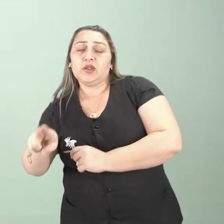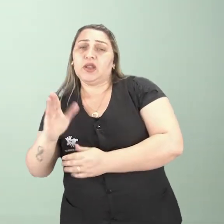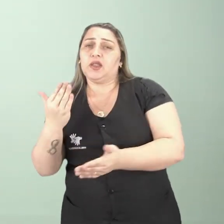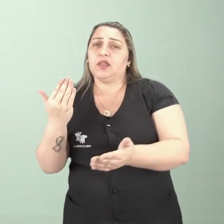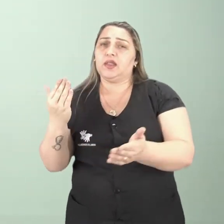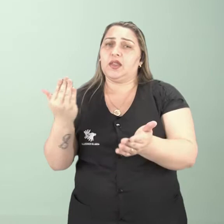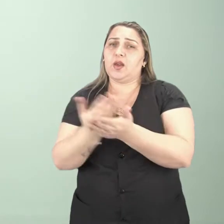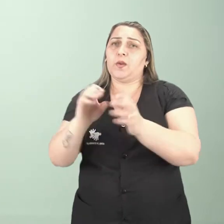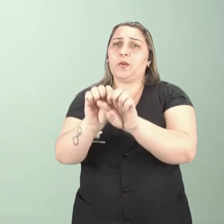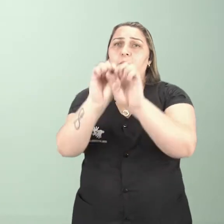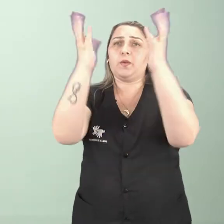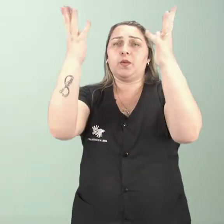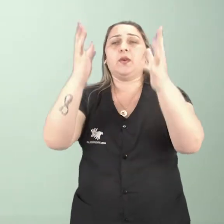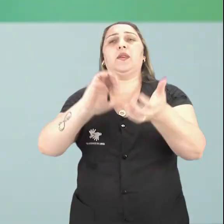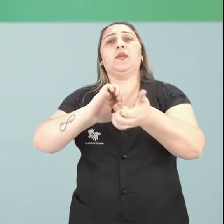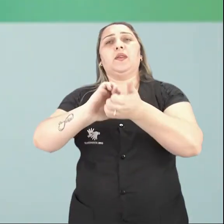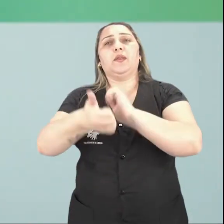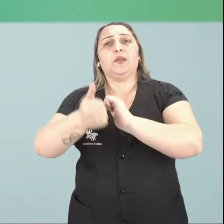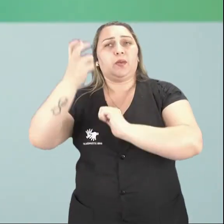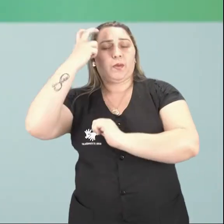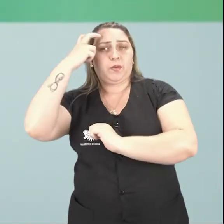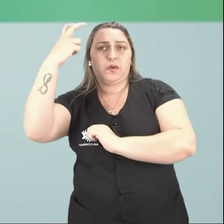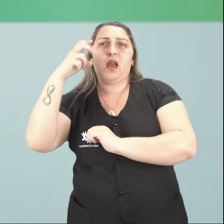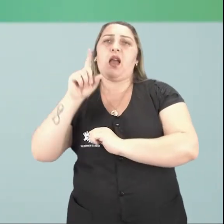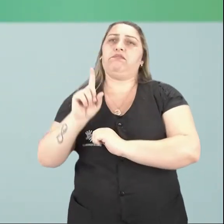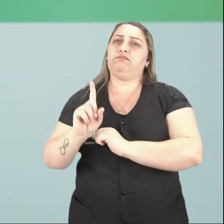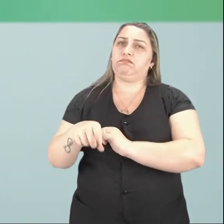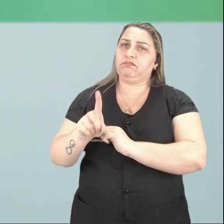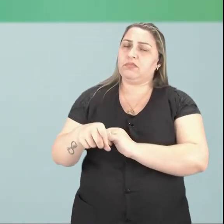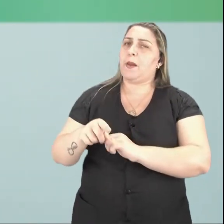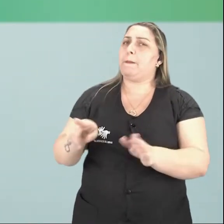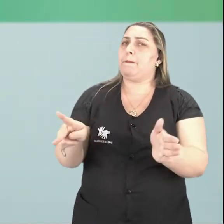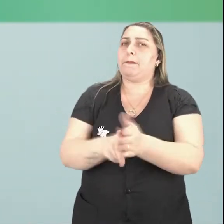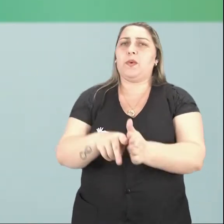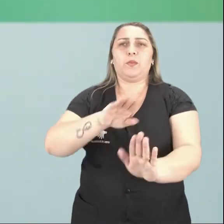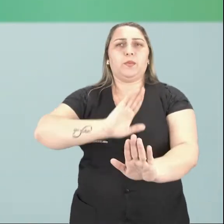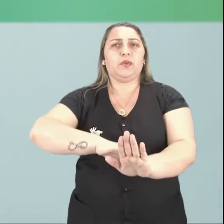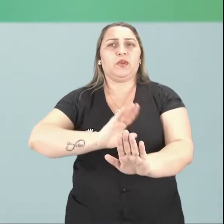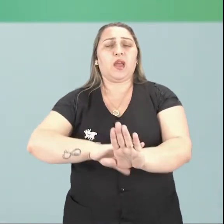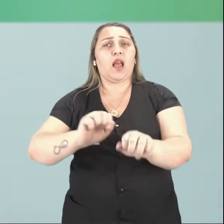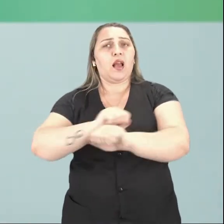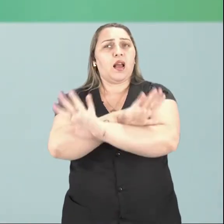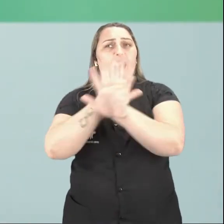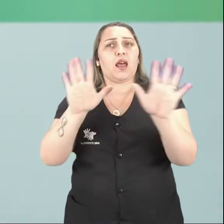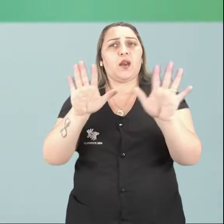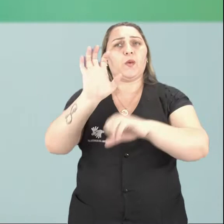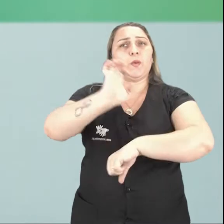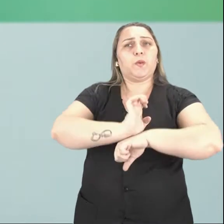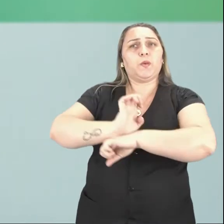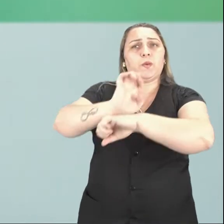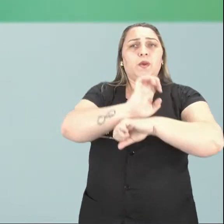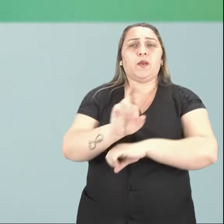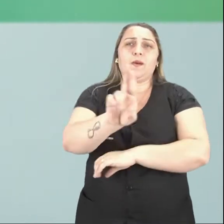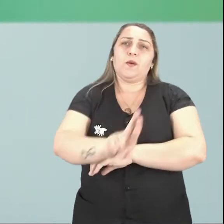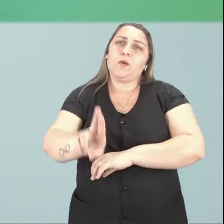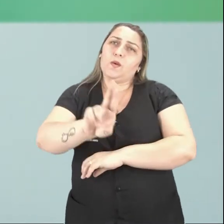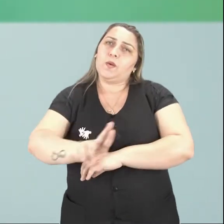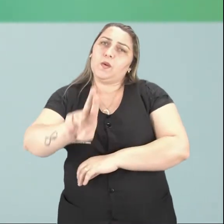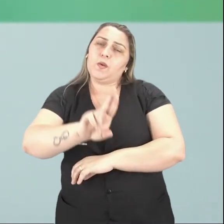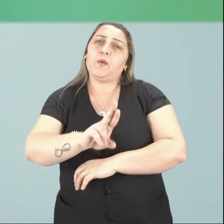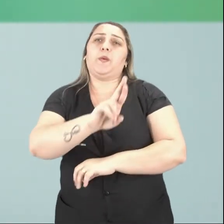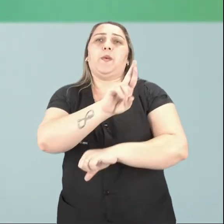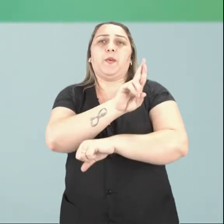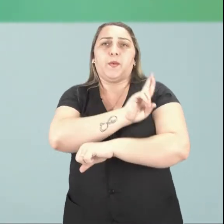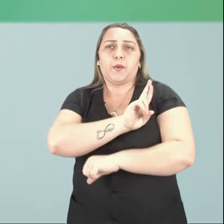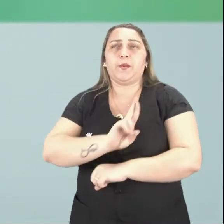eventos culturais e esportivos, eles são altamente ideológicos. E é claro que o Estado se utiliza da